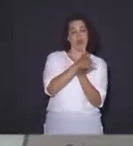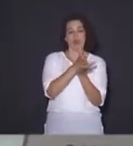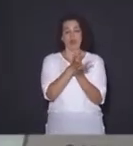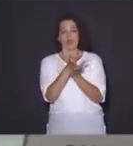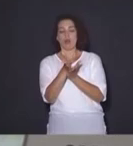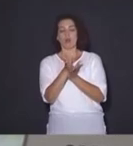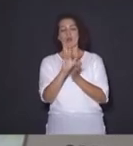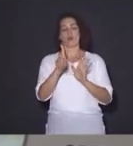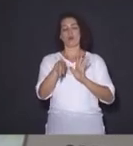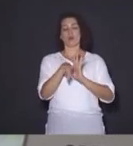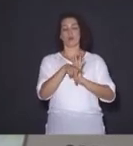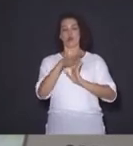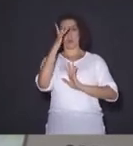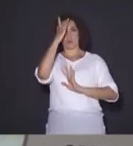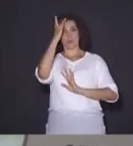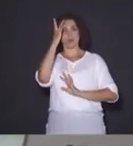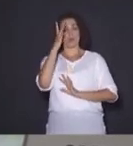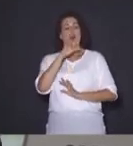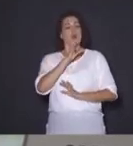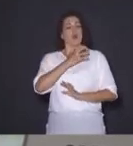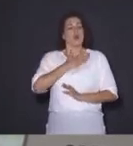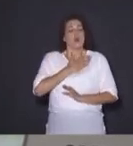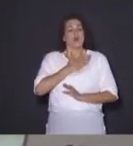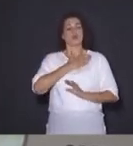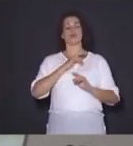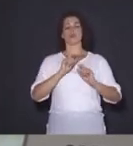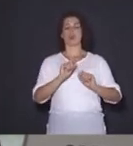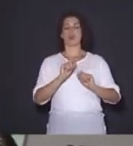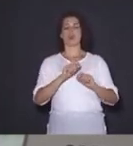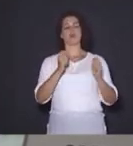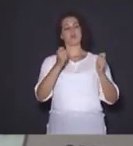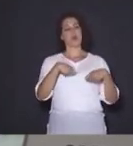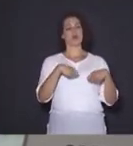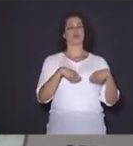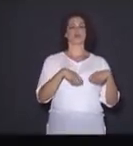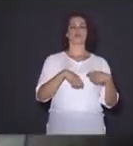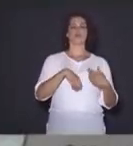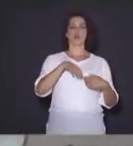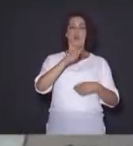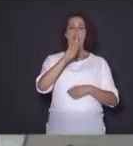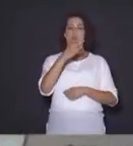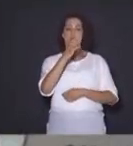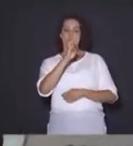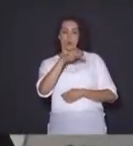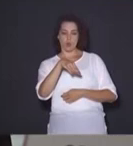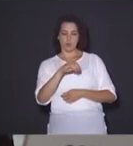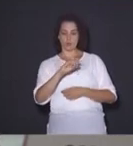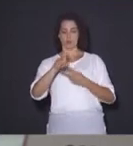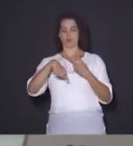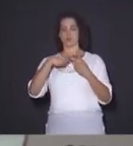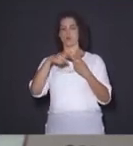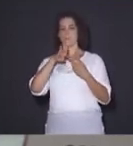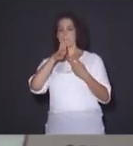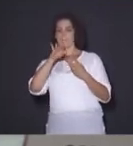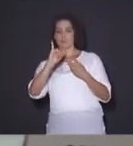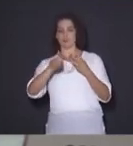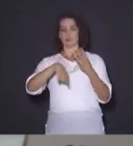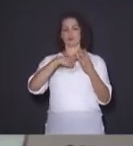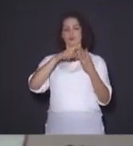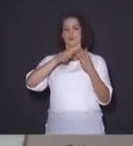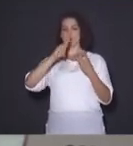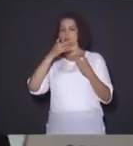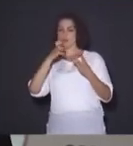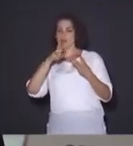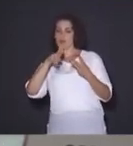se refere à pessoa quem a gente gosta na então a pessoa pode ser homossexual ela pode ser heterossexual ela pode ser bissexual ela pode ser nem